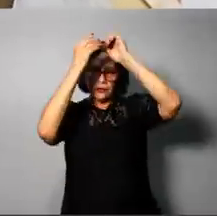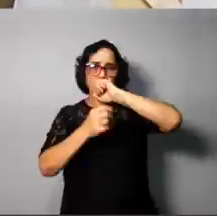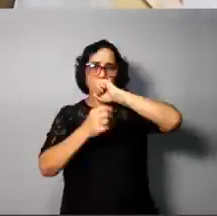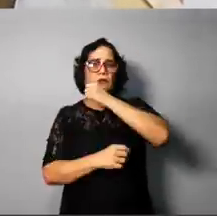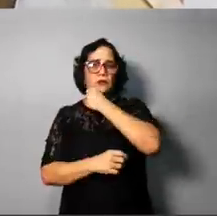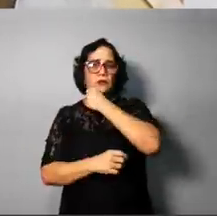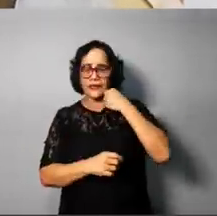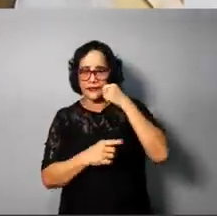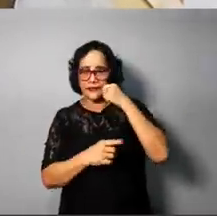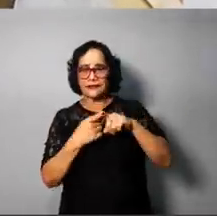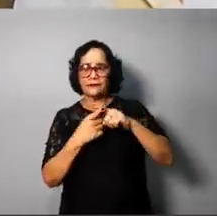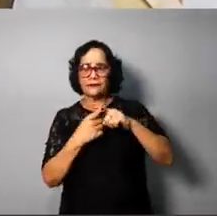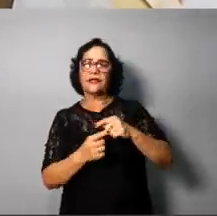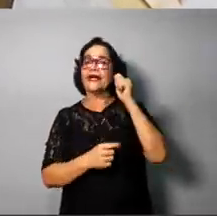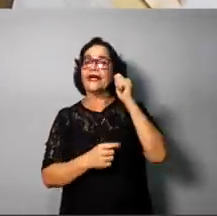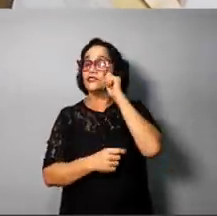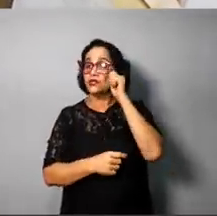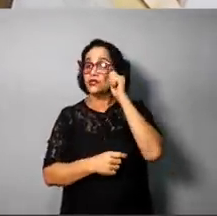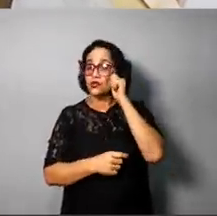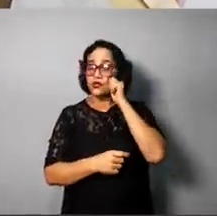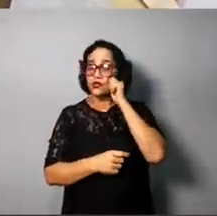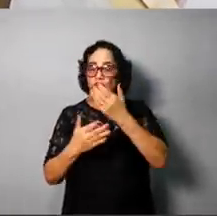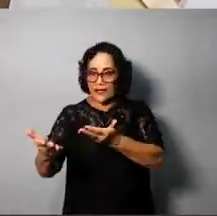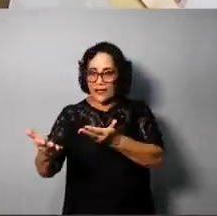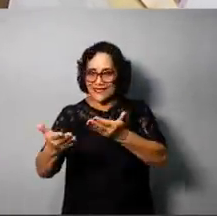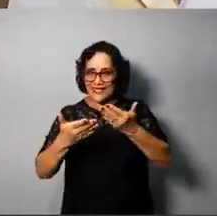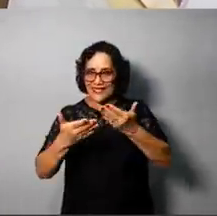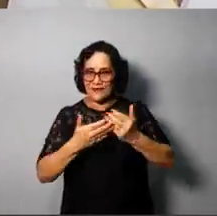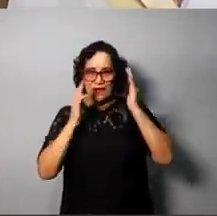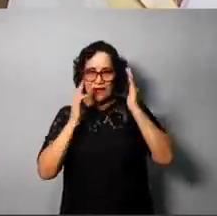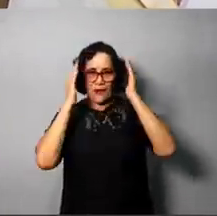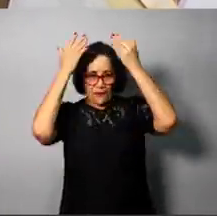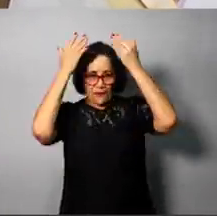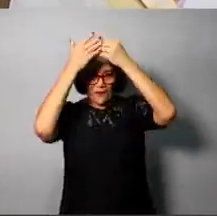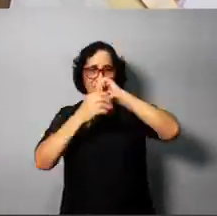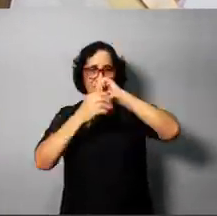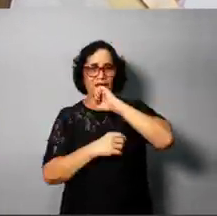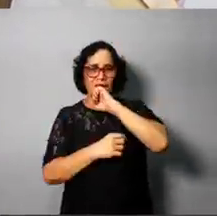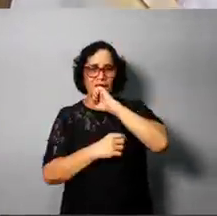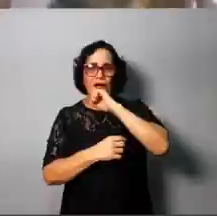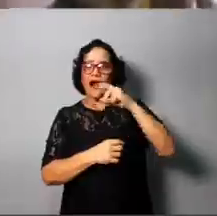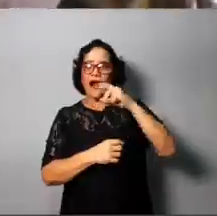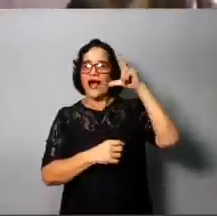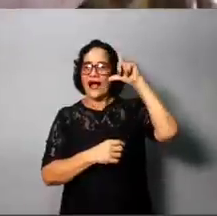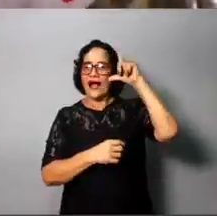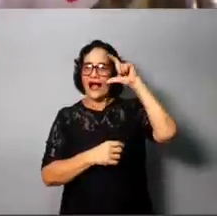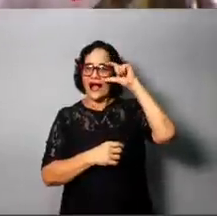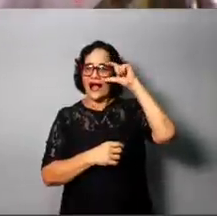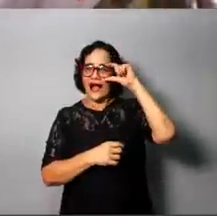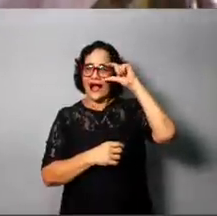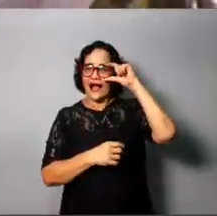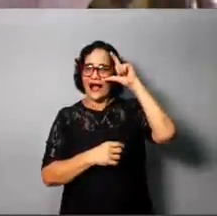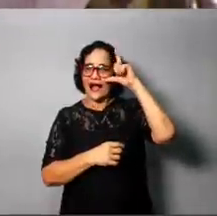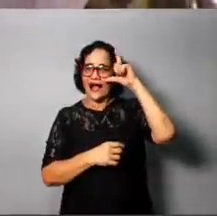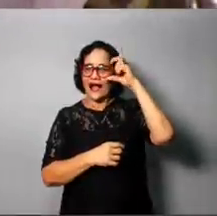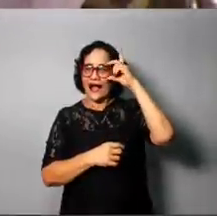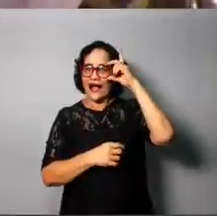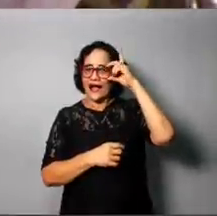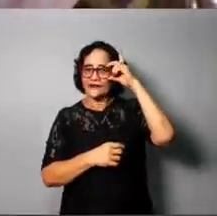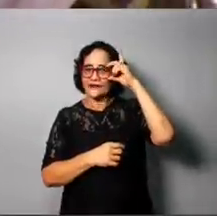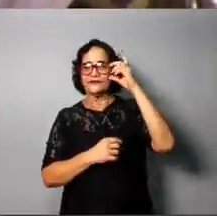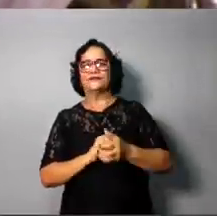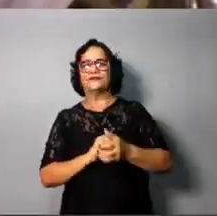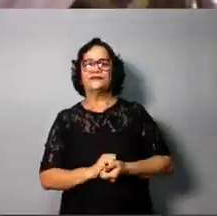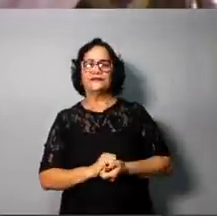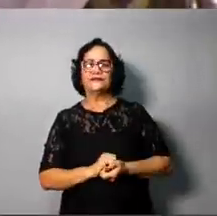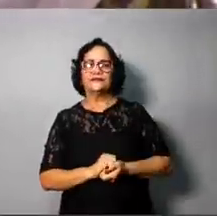claro, ele conhece muito bem a nossa realidade, porque ele foi bispo auxiliar aqui. A diocese de Castanhal foi a última que saiu